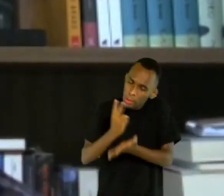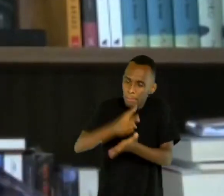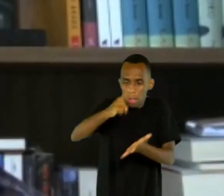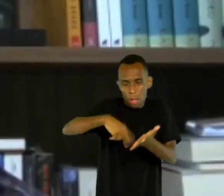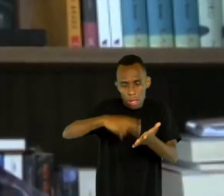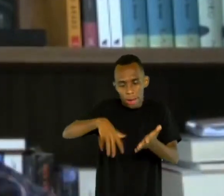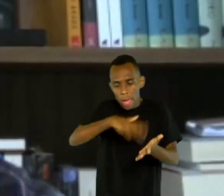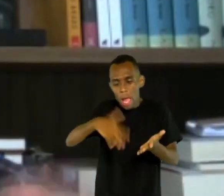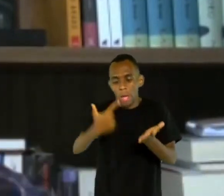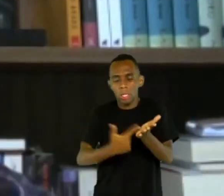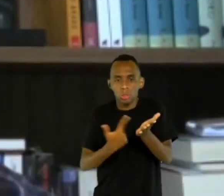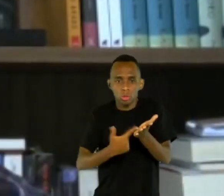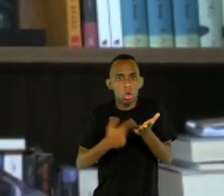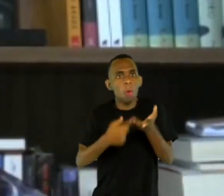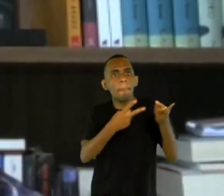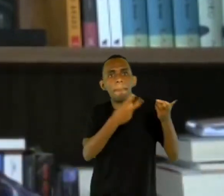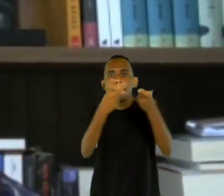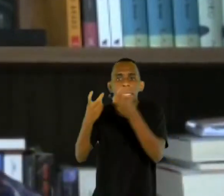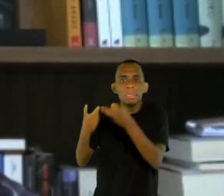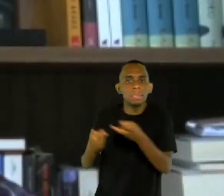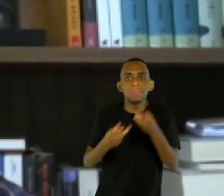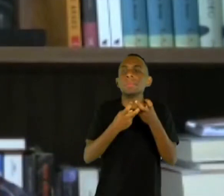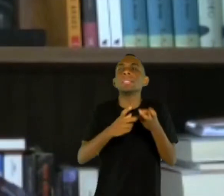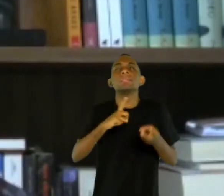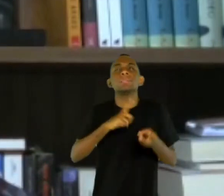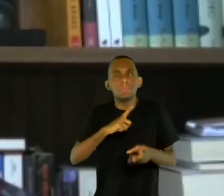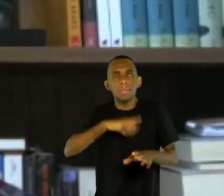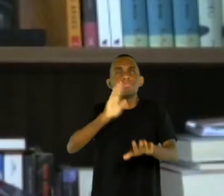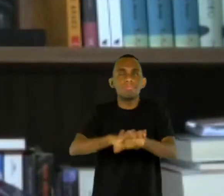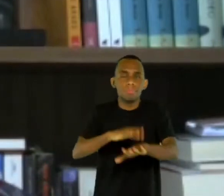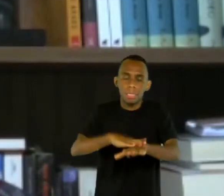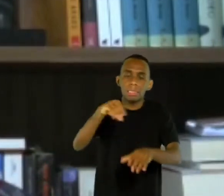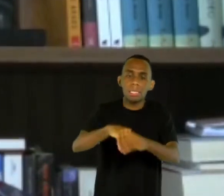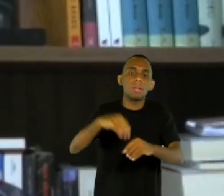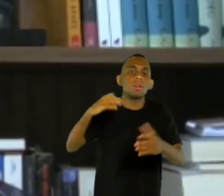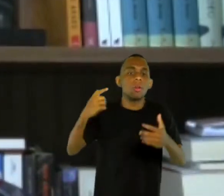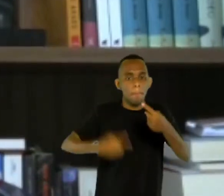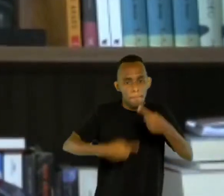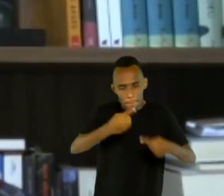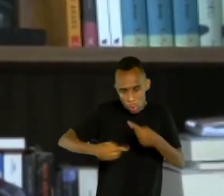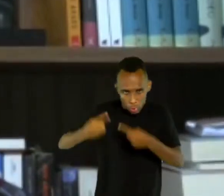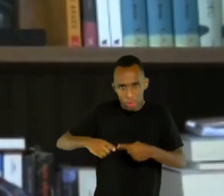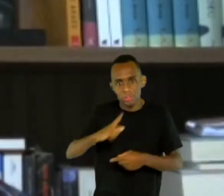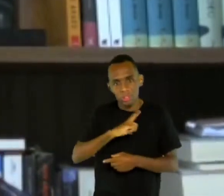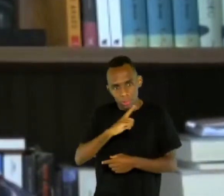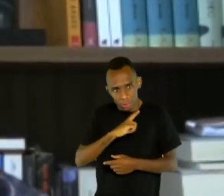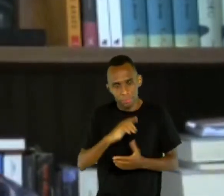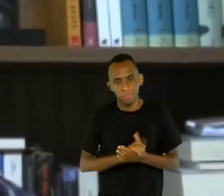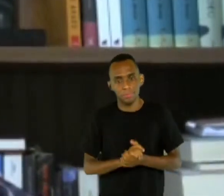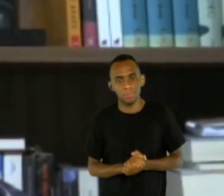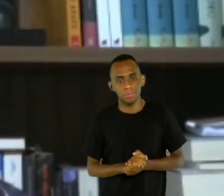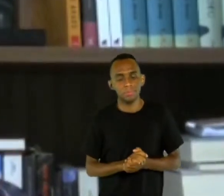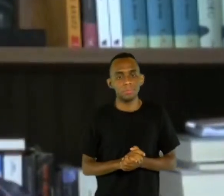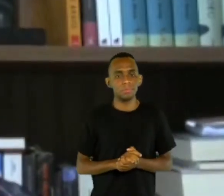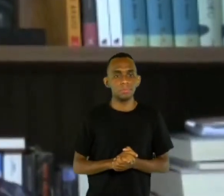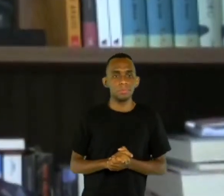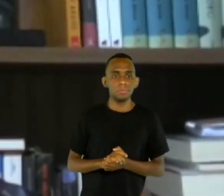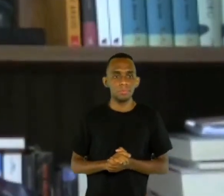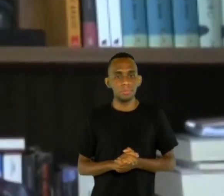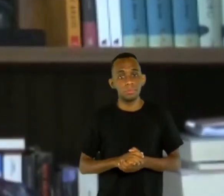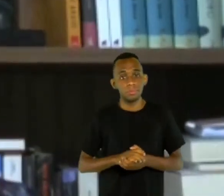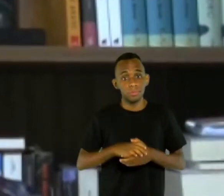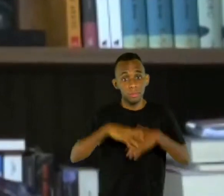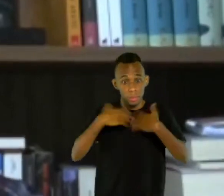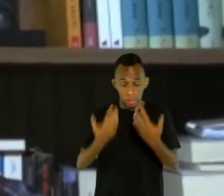que eu veja na vida que esteja desprovido desse senso político. Então, é isso. Acho que isso em um intérprete